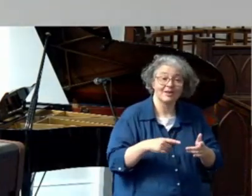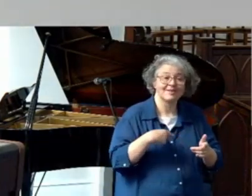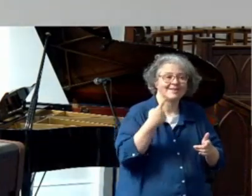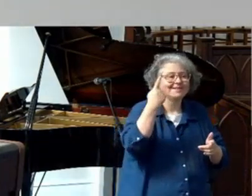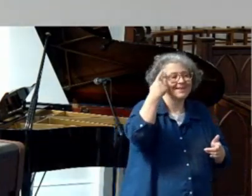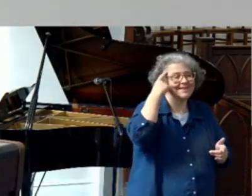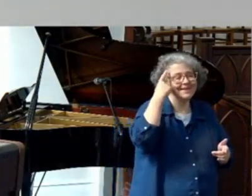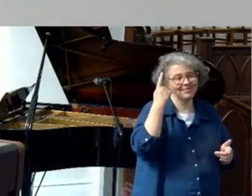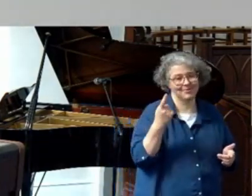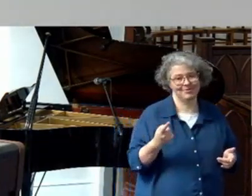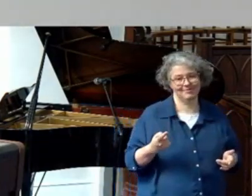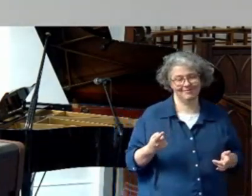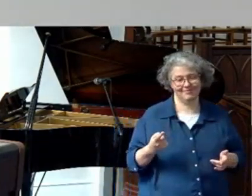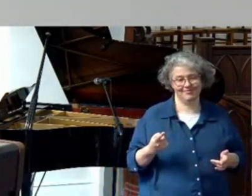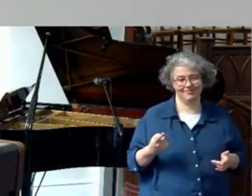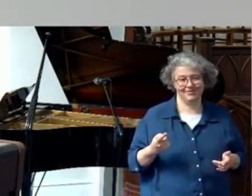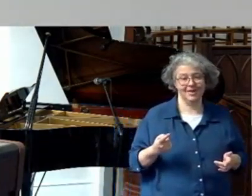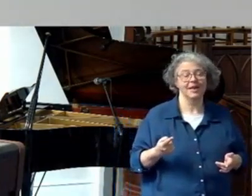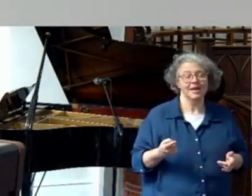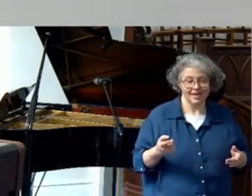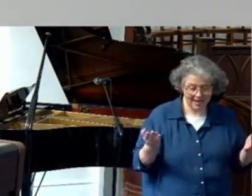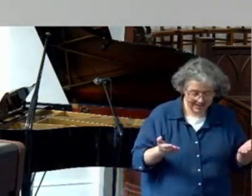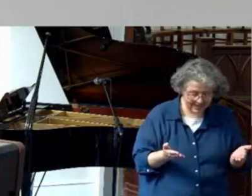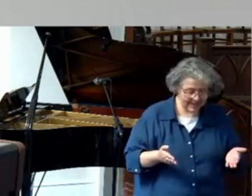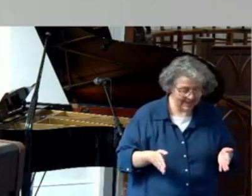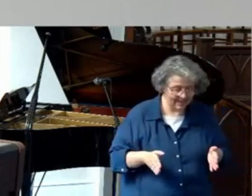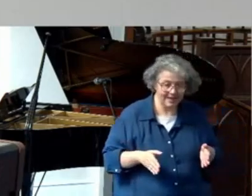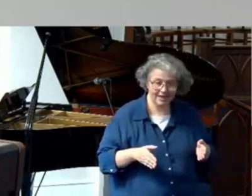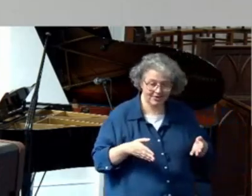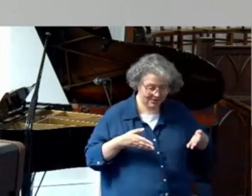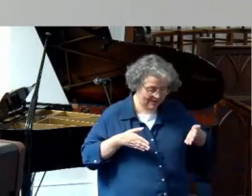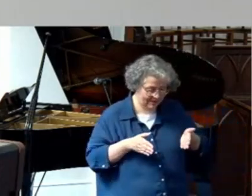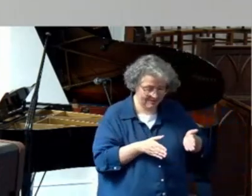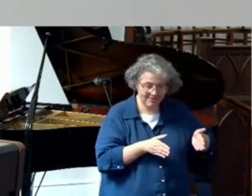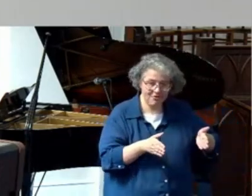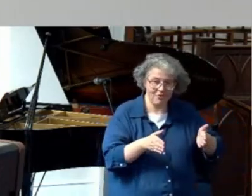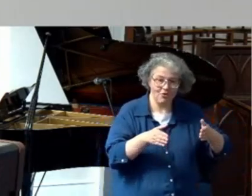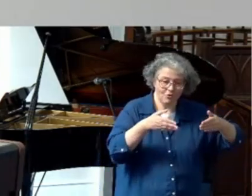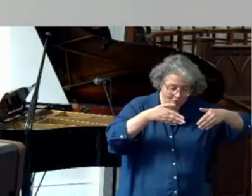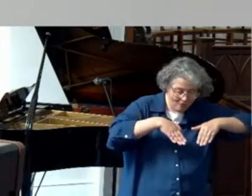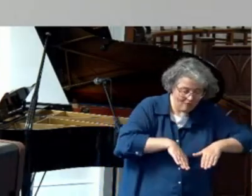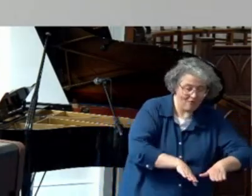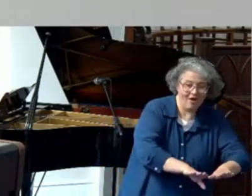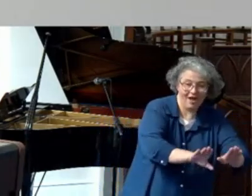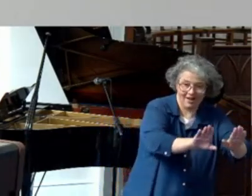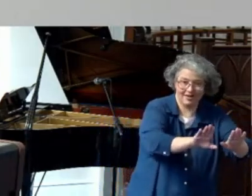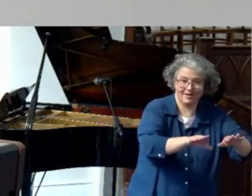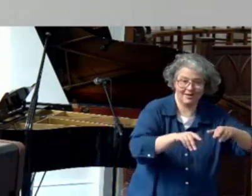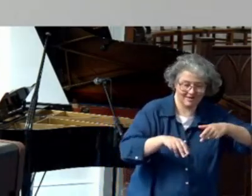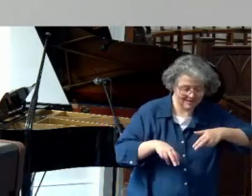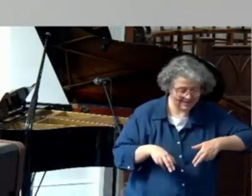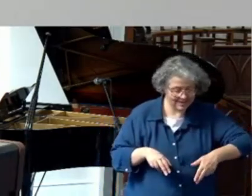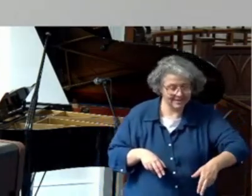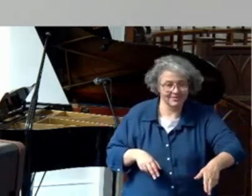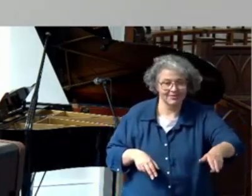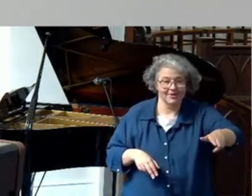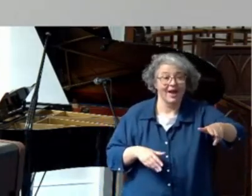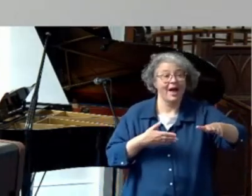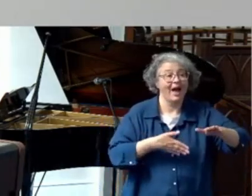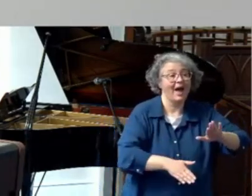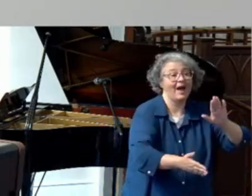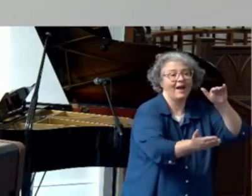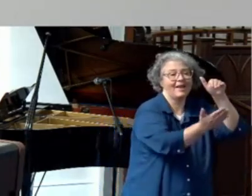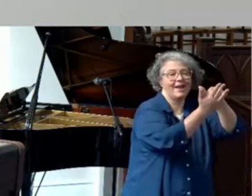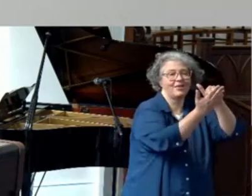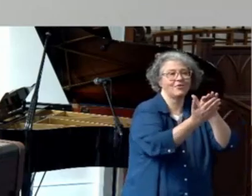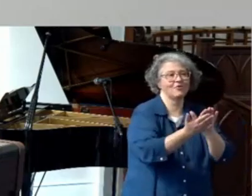vamos atravessar um vale para depois desse vale viver nessa vida eterna. Terceira coisa, que não é tão fácil de fazer, mas